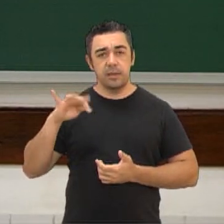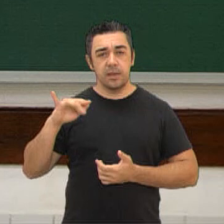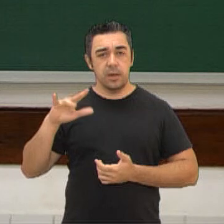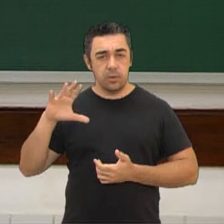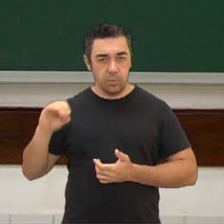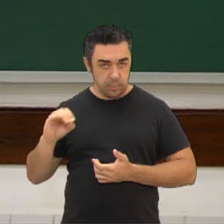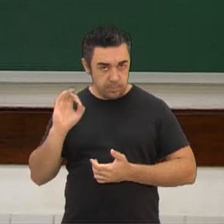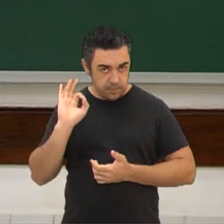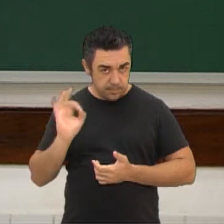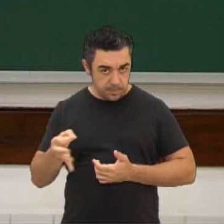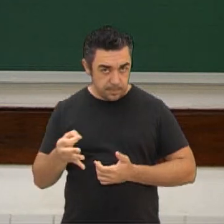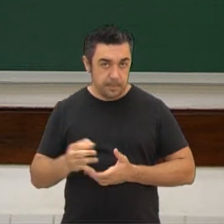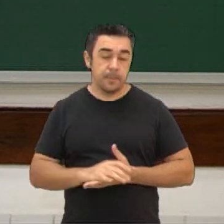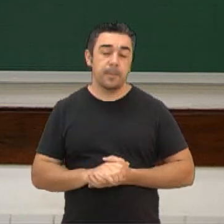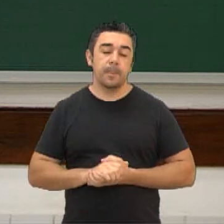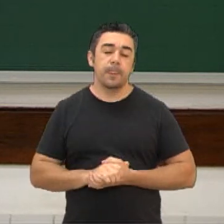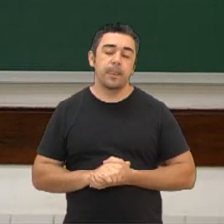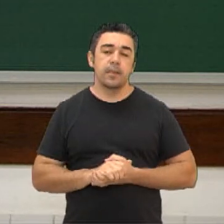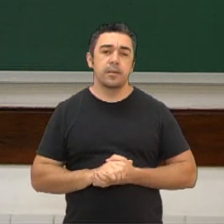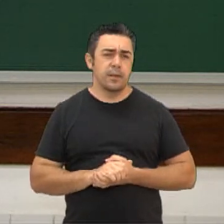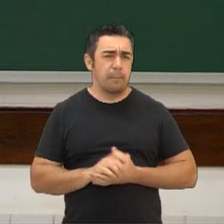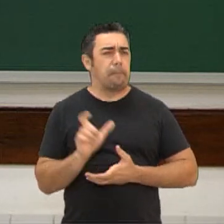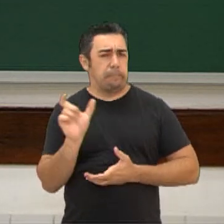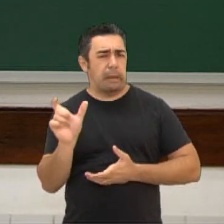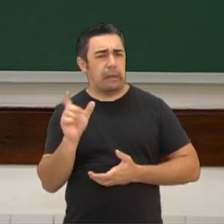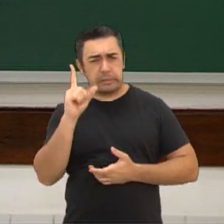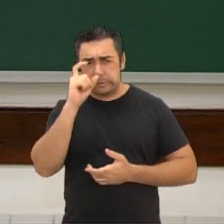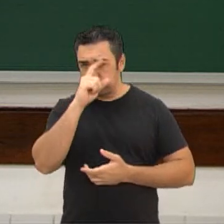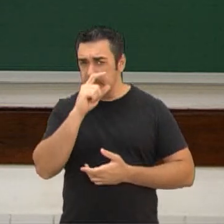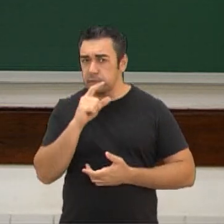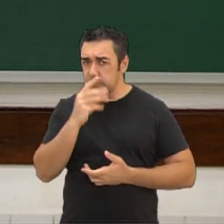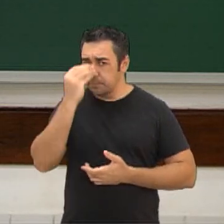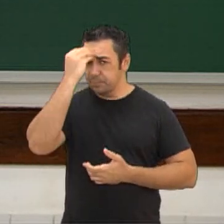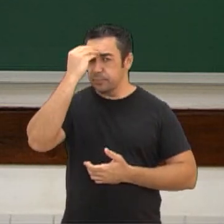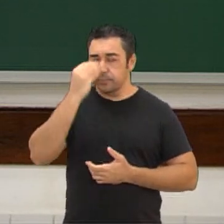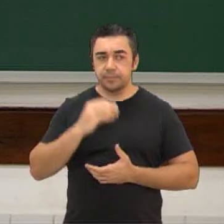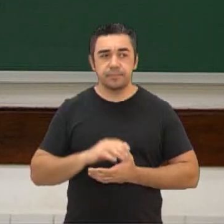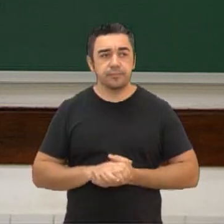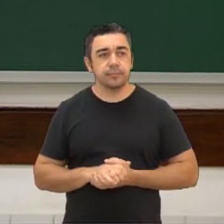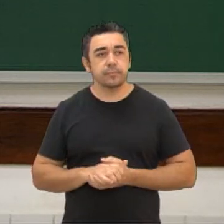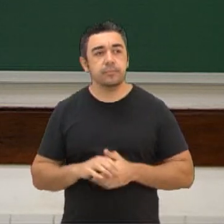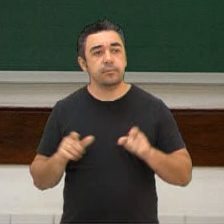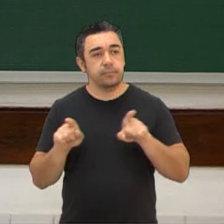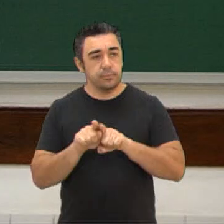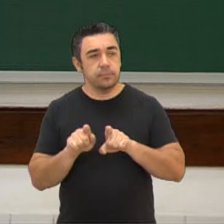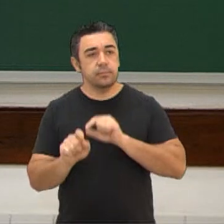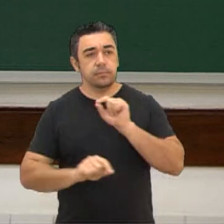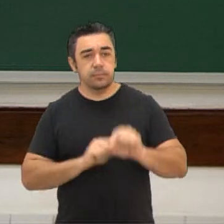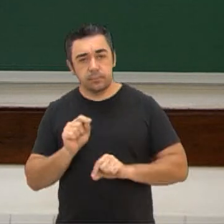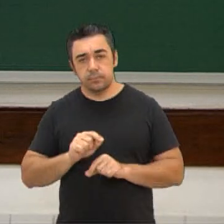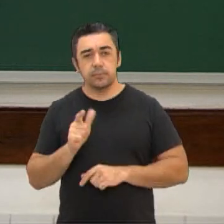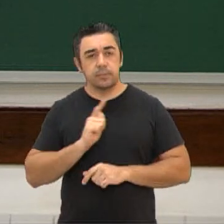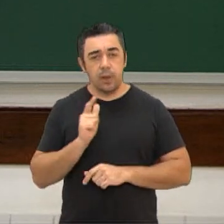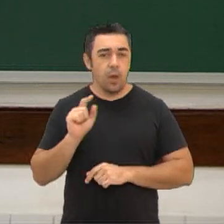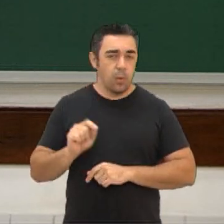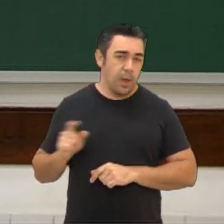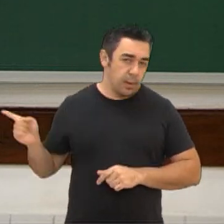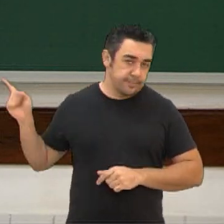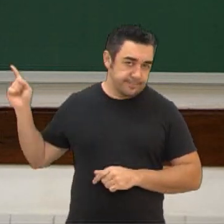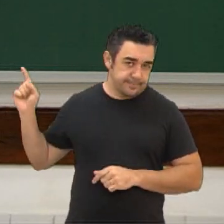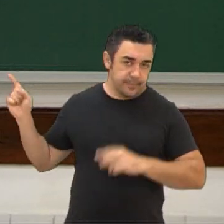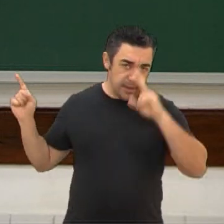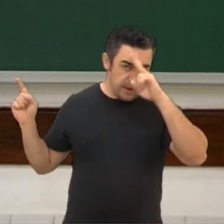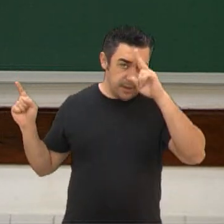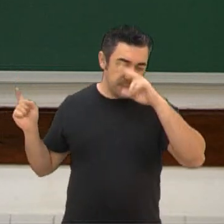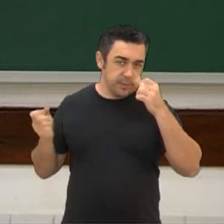organometálicos, certo? Palavrinha difícil de falar, né, galera? E nós temos, né, aquela peculiaridade que eu falei para